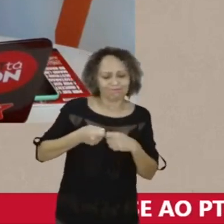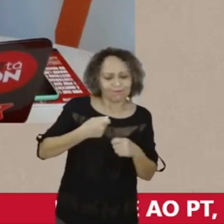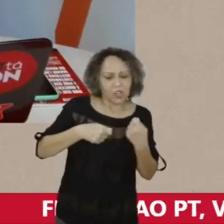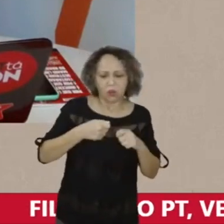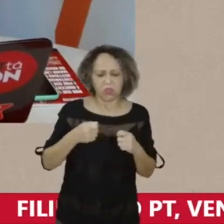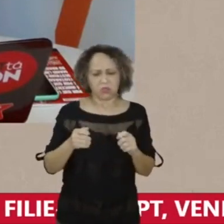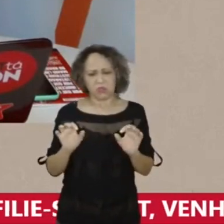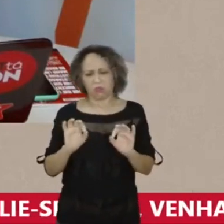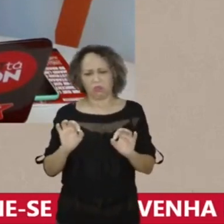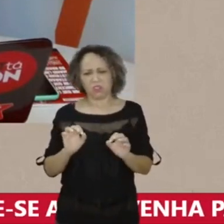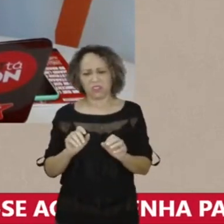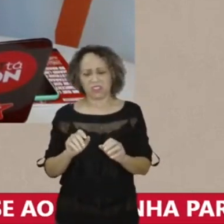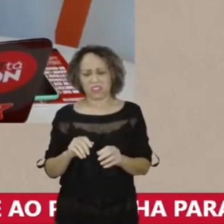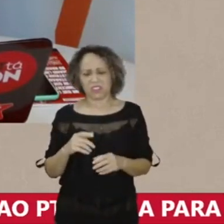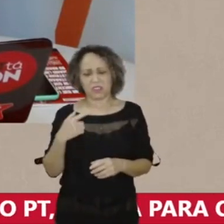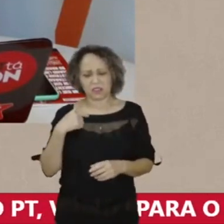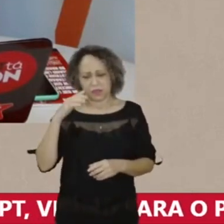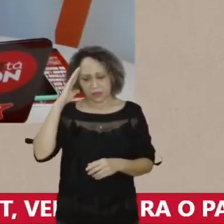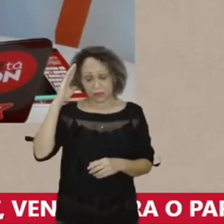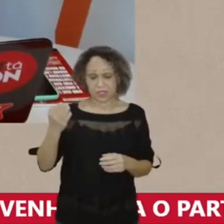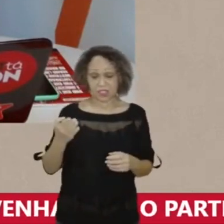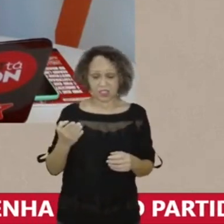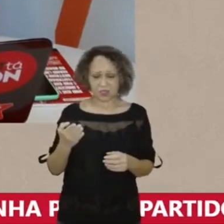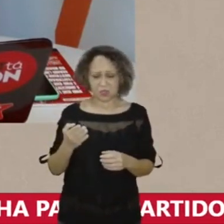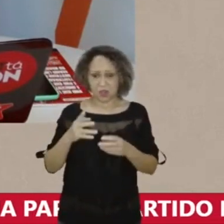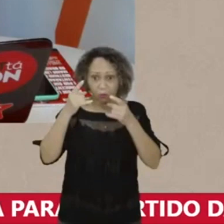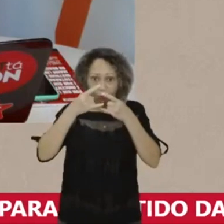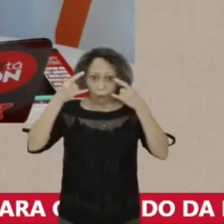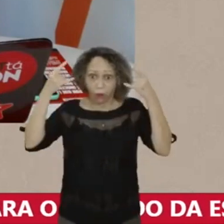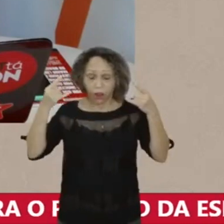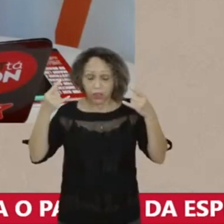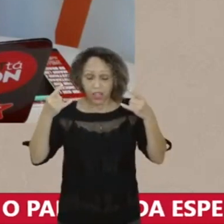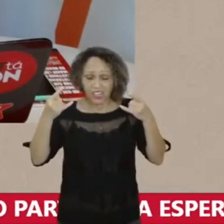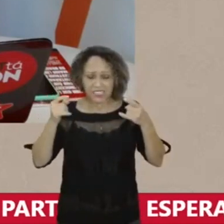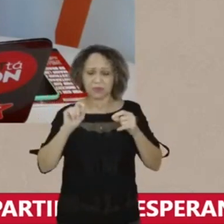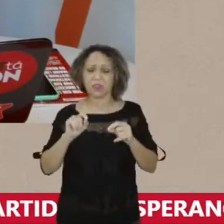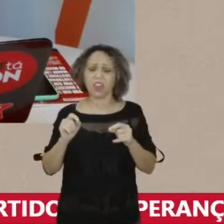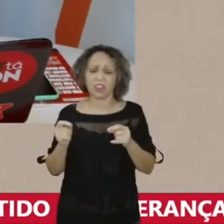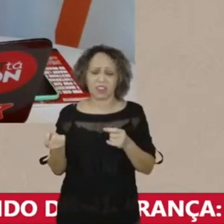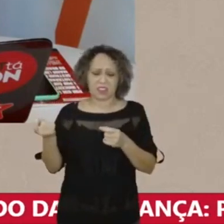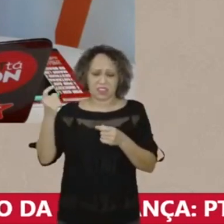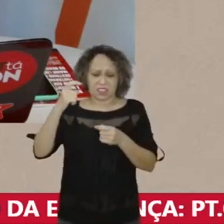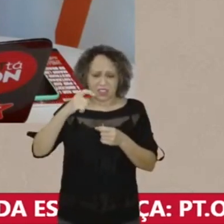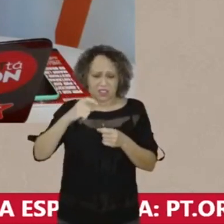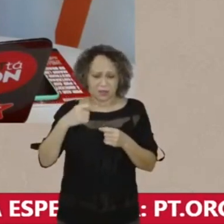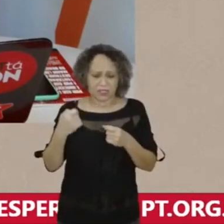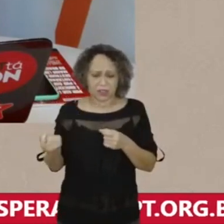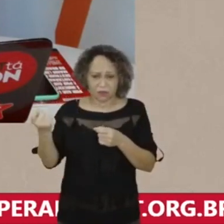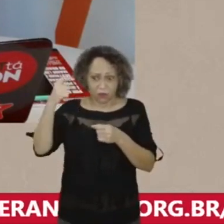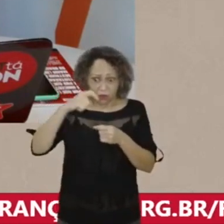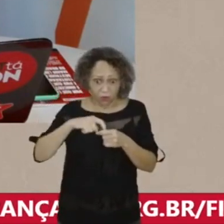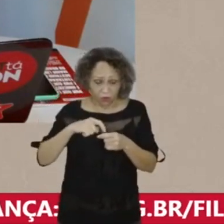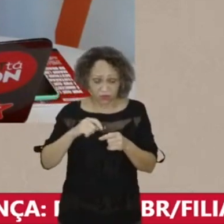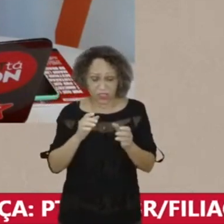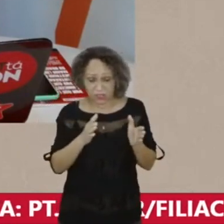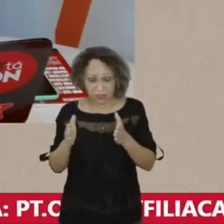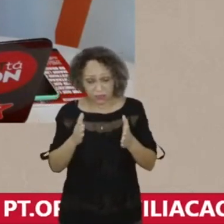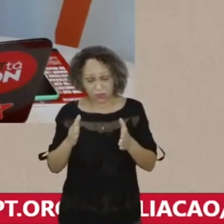sobretudo nessa etapa financiarizada do capitalismo, ele seguia fundamentalmente por retornos de curto prazo, como nós estamos vendo